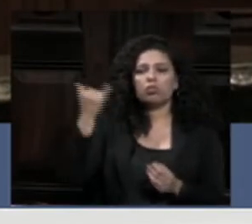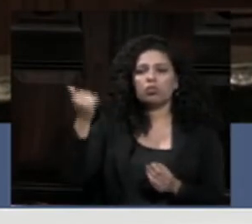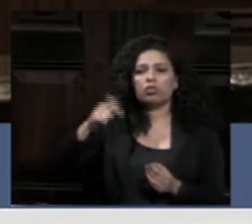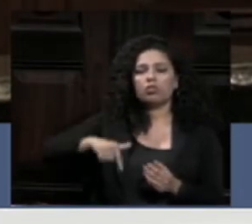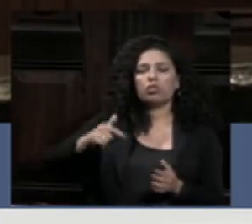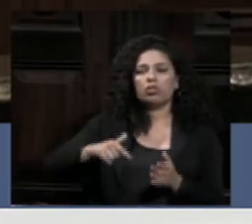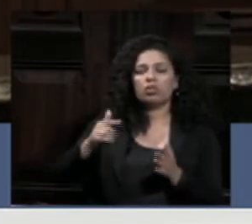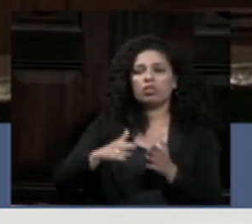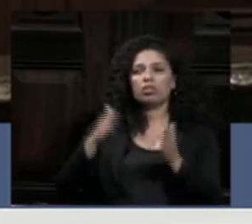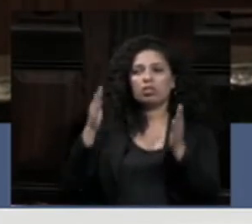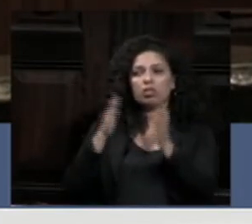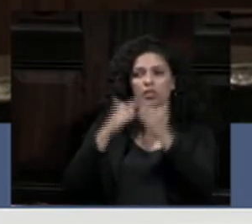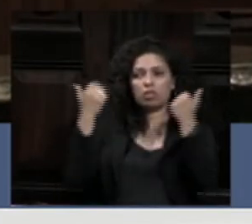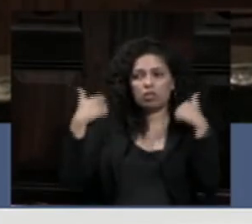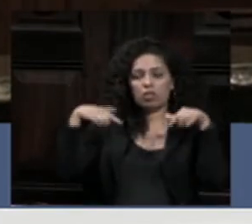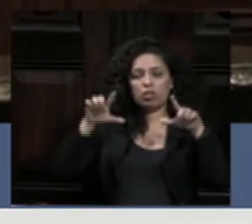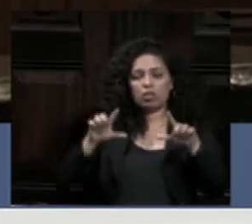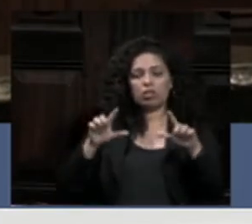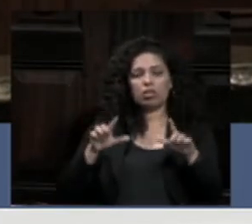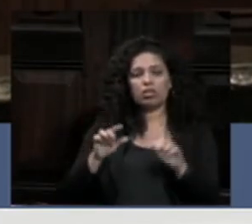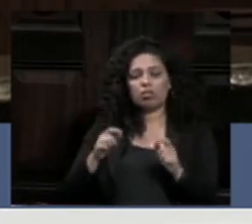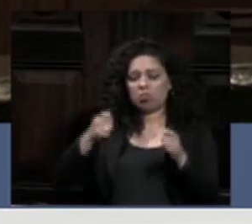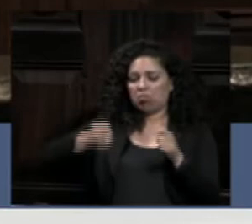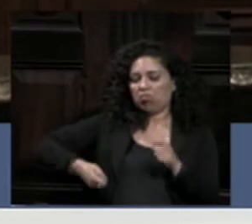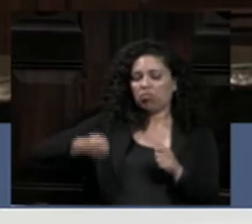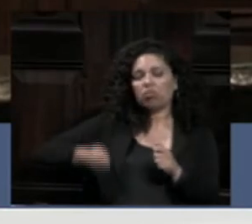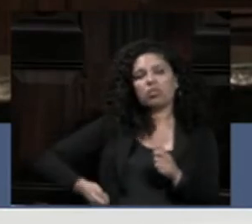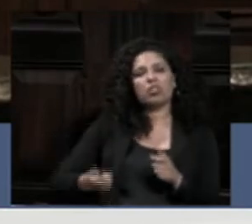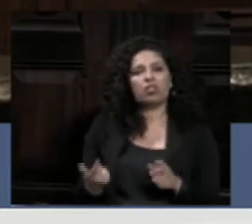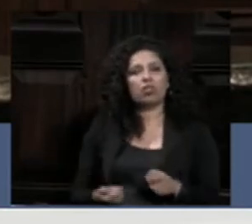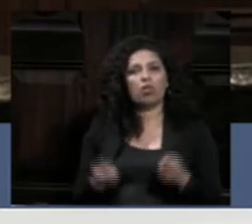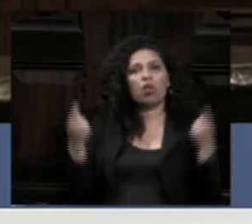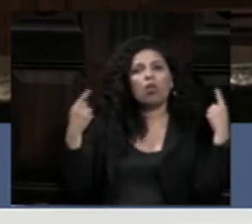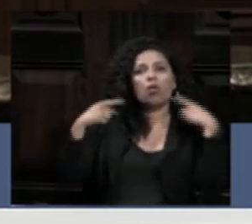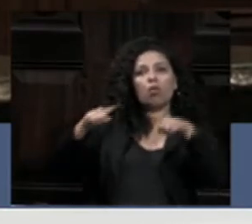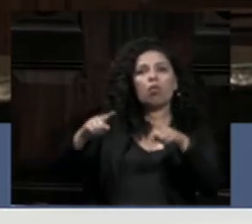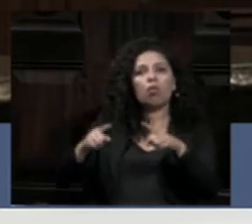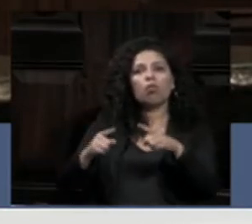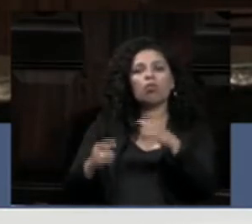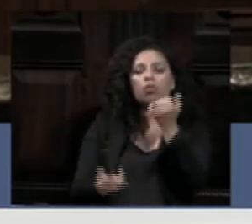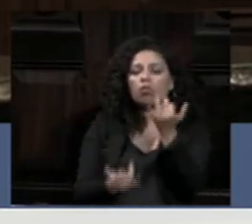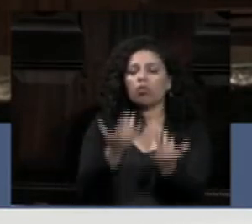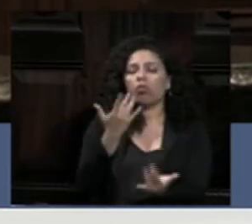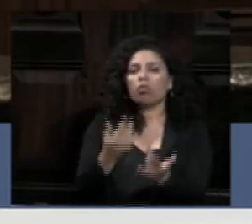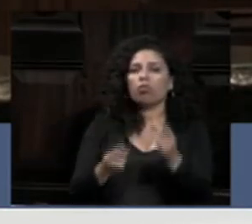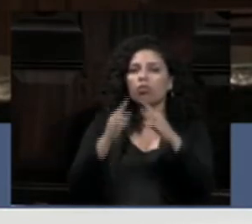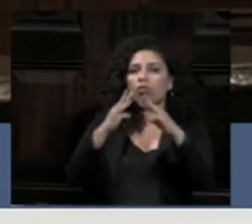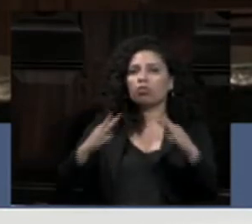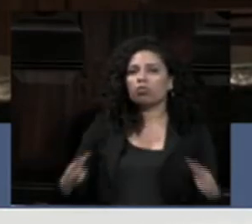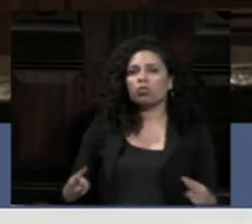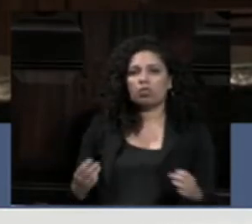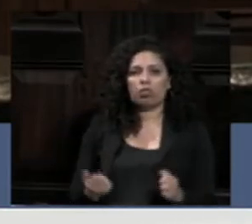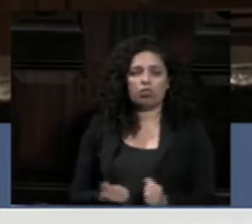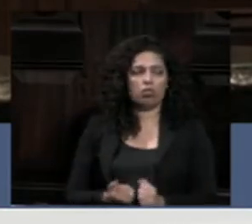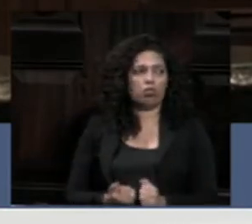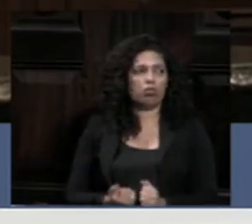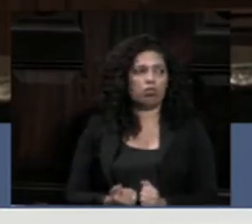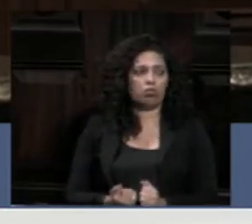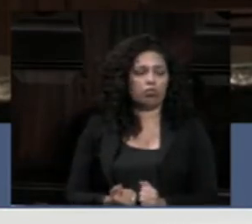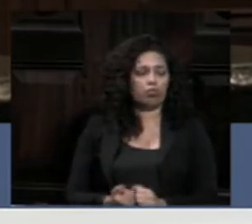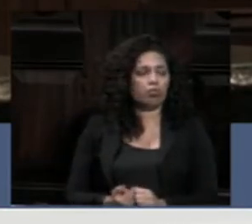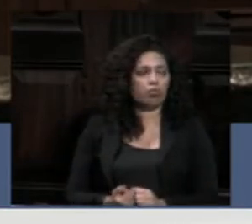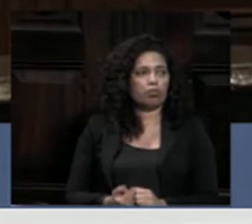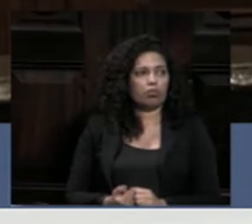casa se coloque com veemência contra o que aconteceu, a destruição que aconteceu no Museu